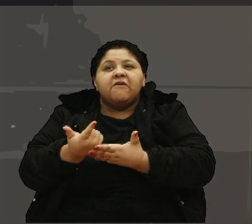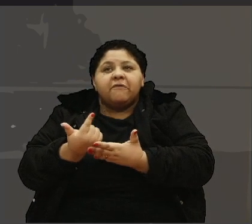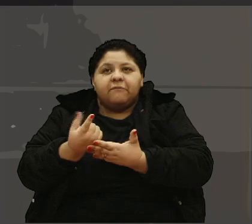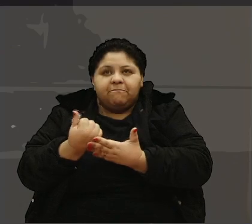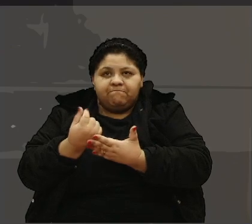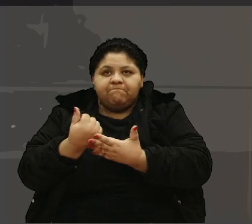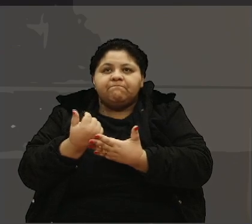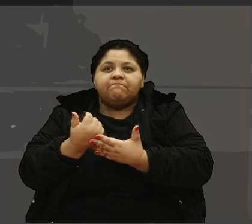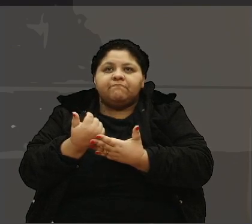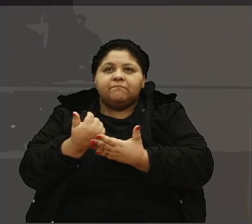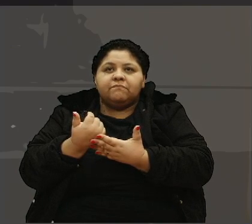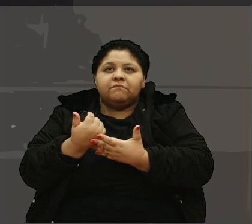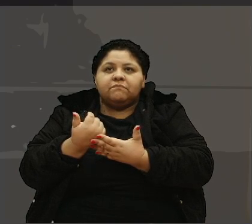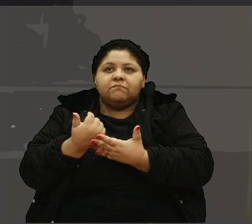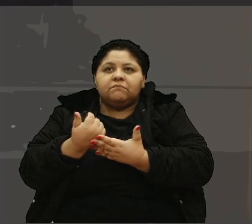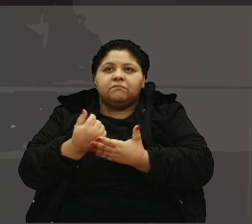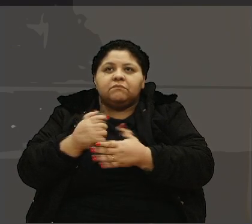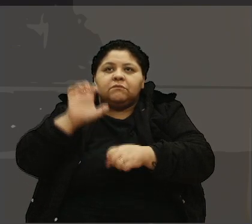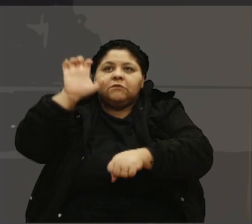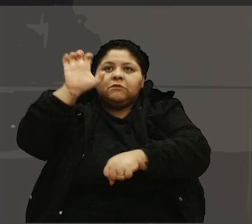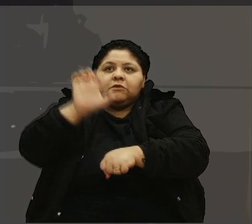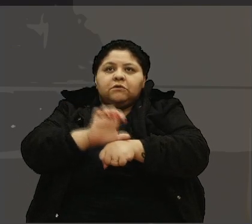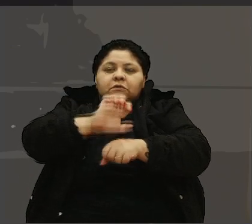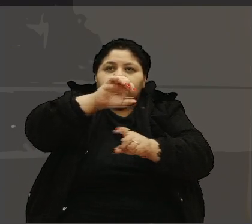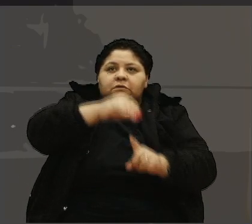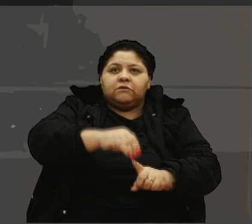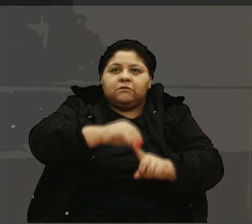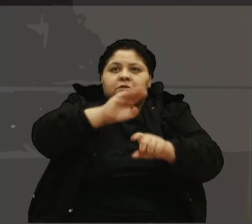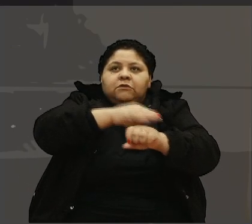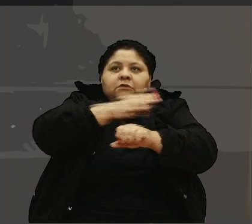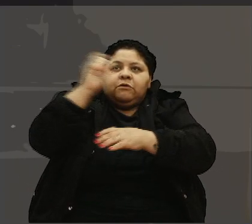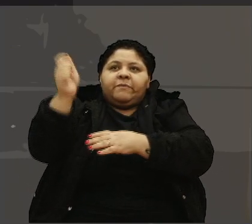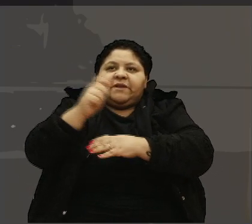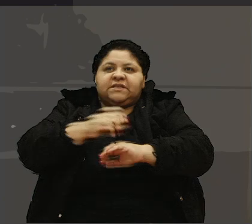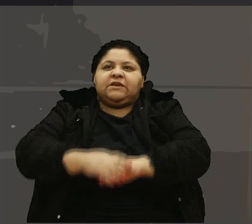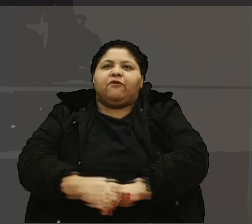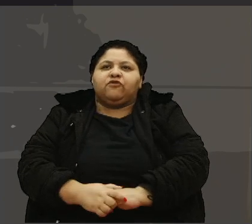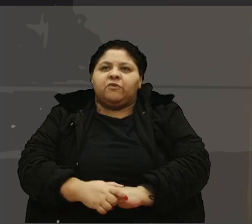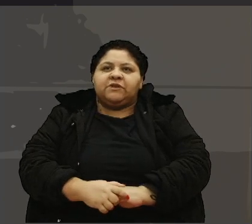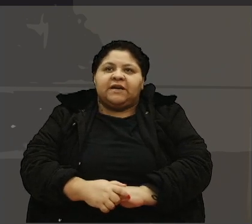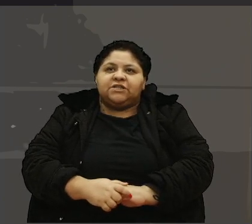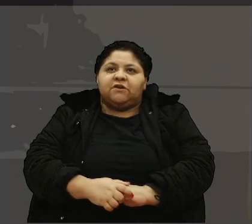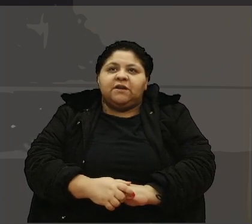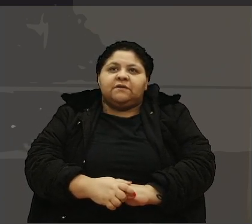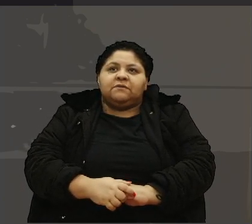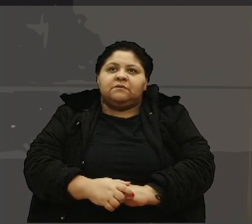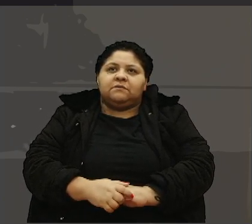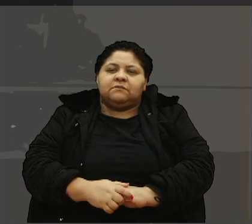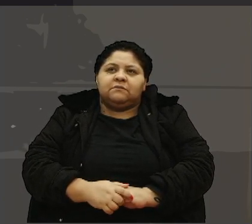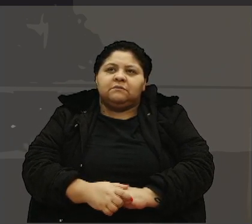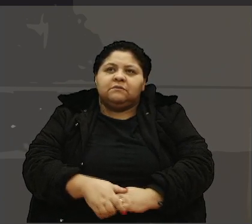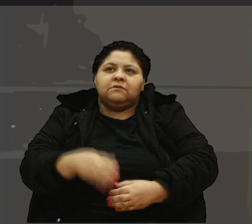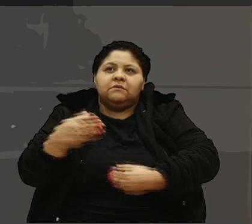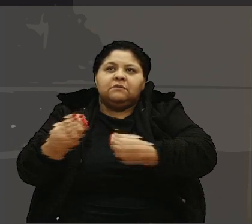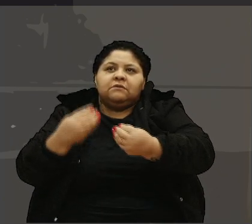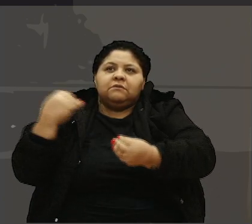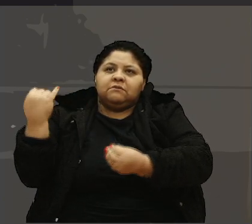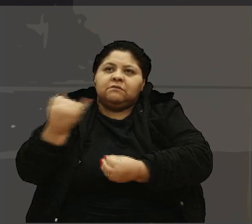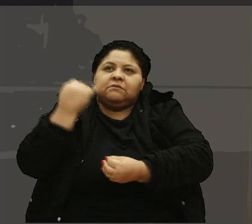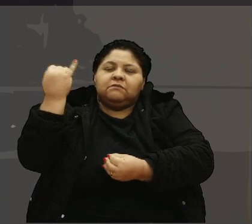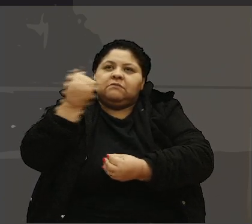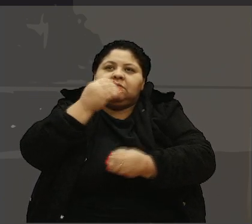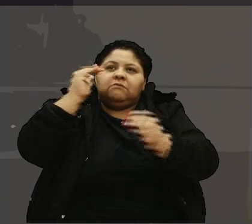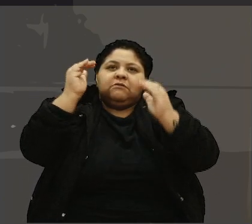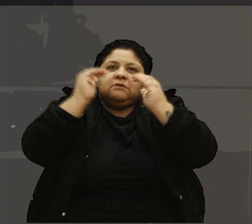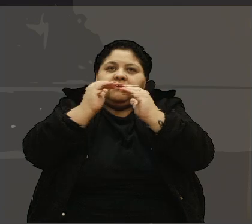valores para o Estado e principalmente aqui a Serra Gaúcha, Caxias do Sul. Como é importante este